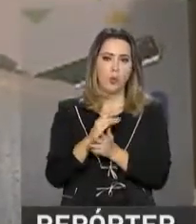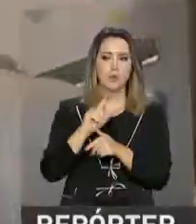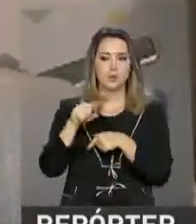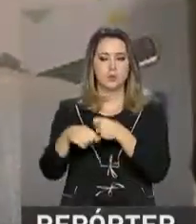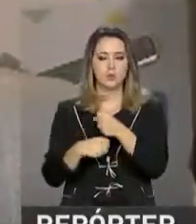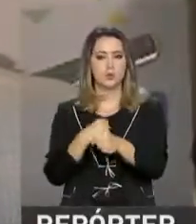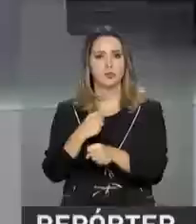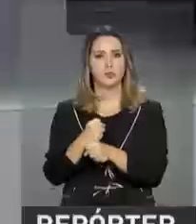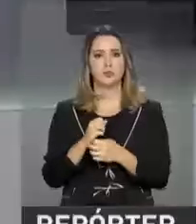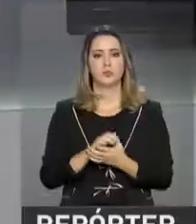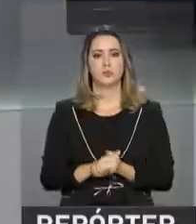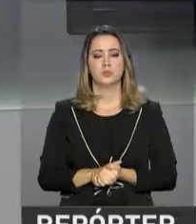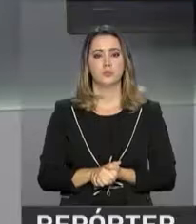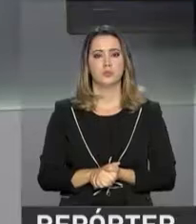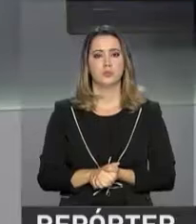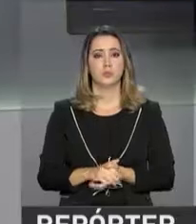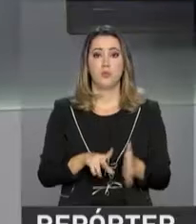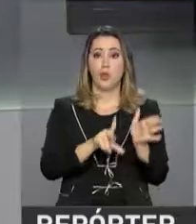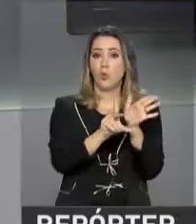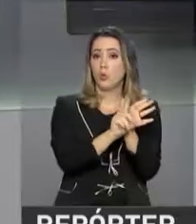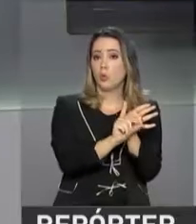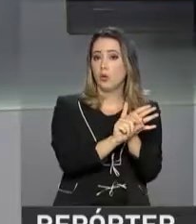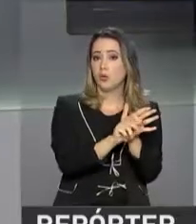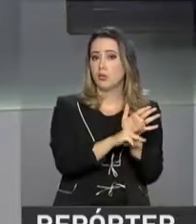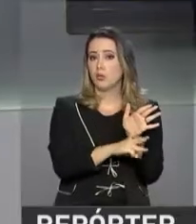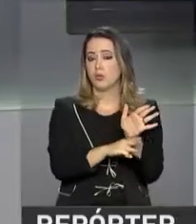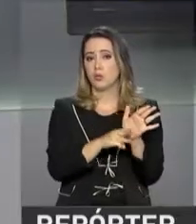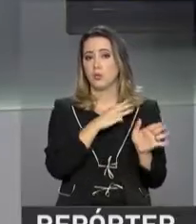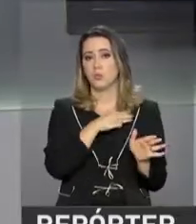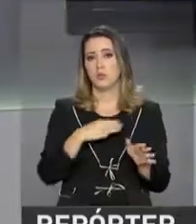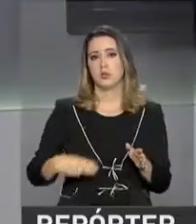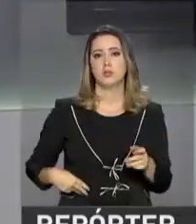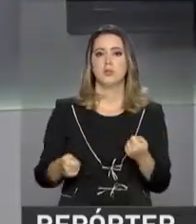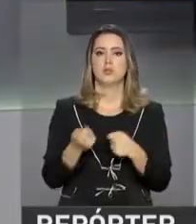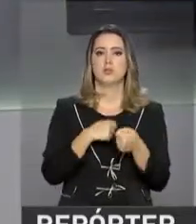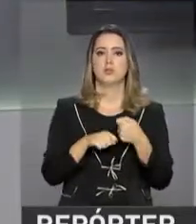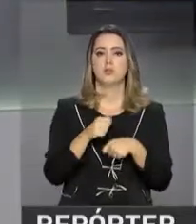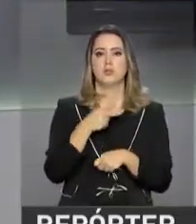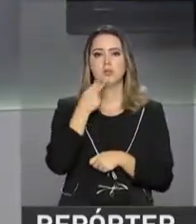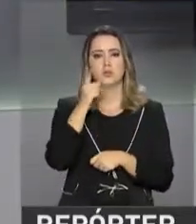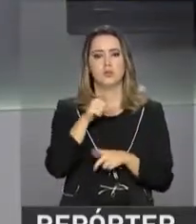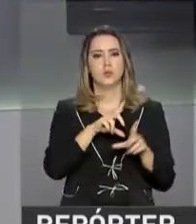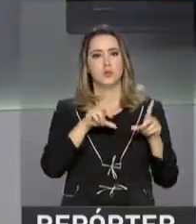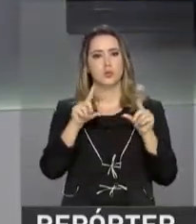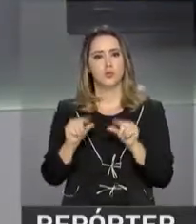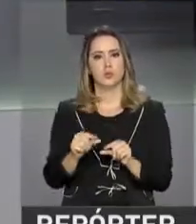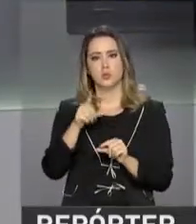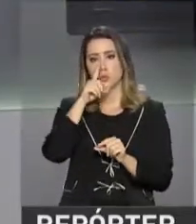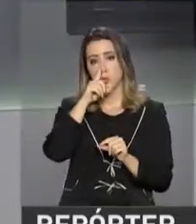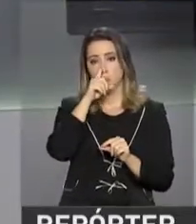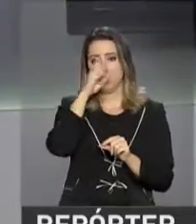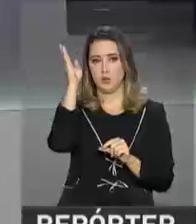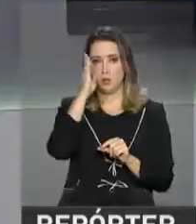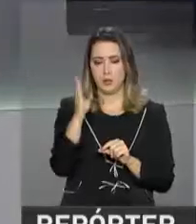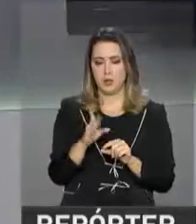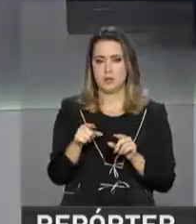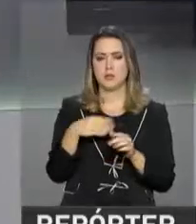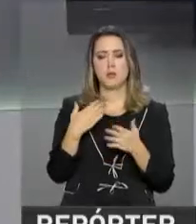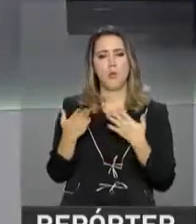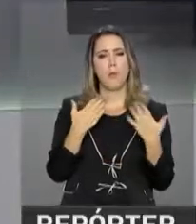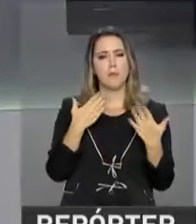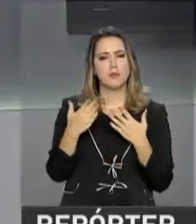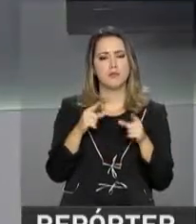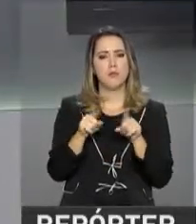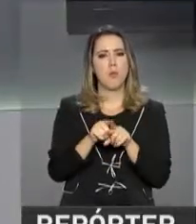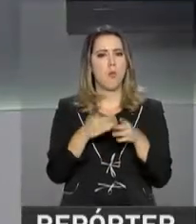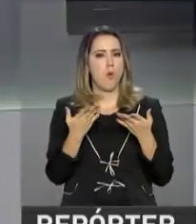próxima legislatura. E pelo Twitter, o ministro da Fazenda, Henrique Meirelles, comentou a queda do Risco Brasil, o índice que mede o grau